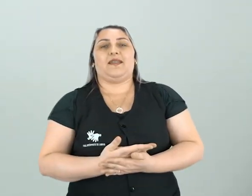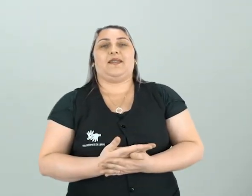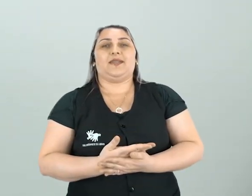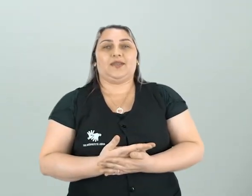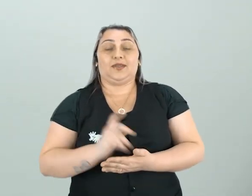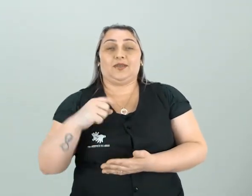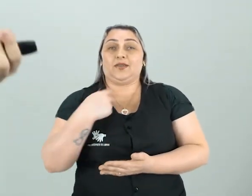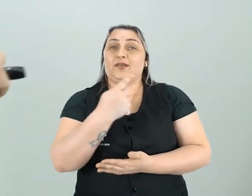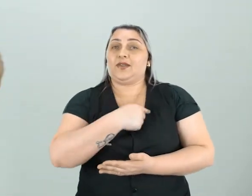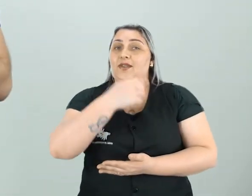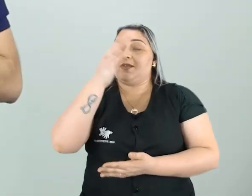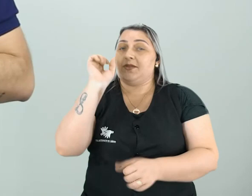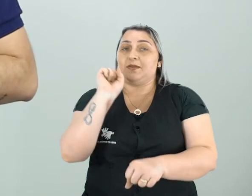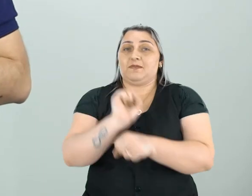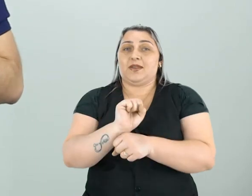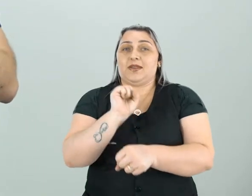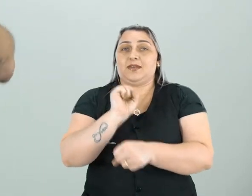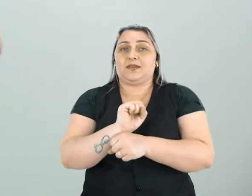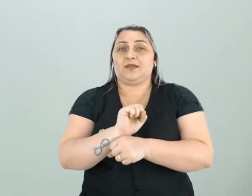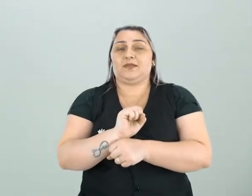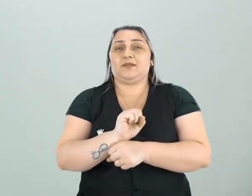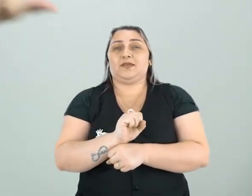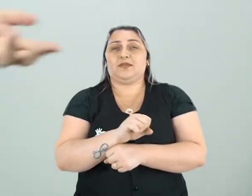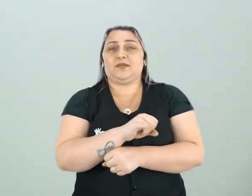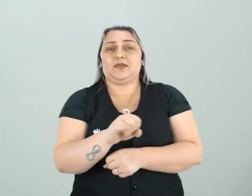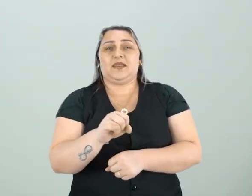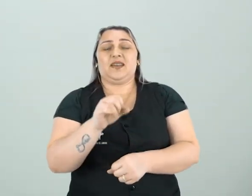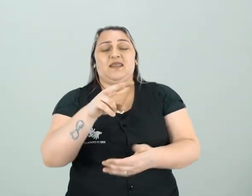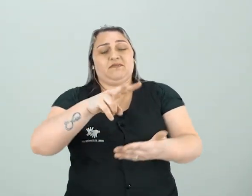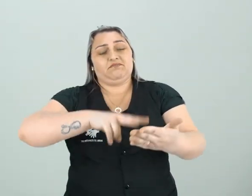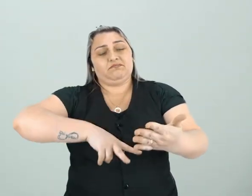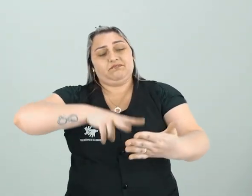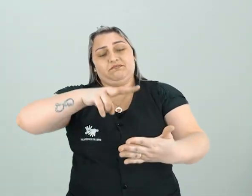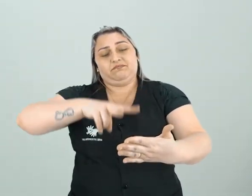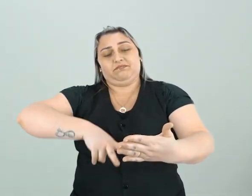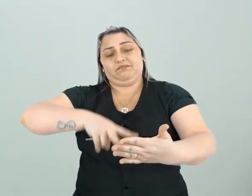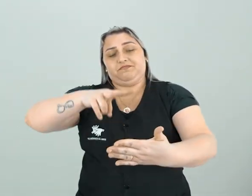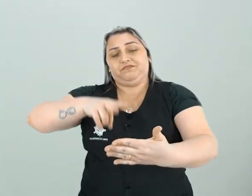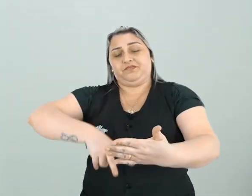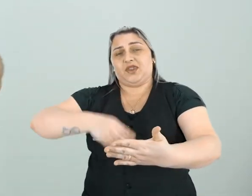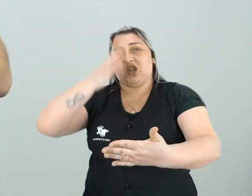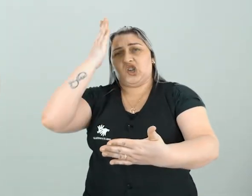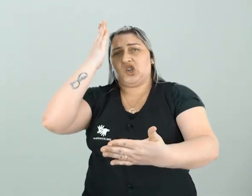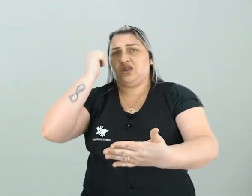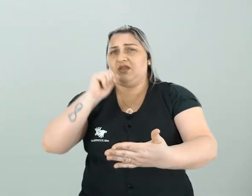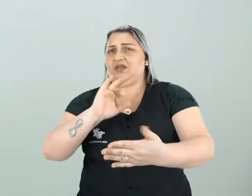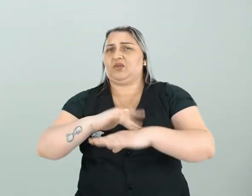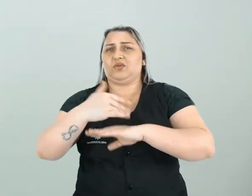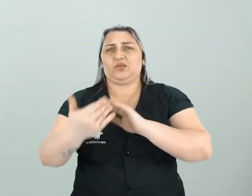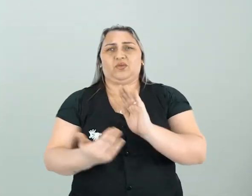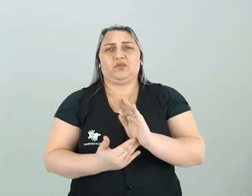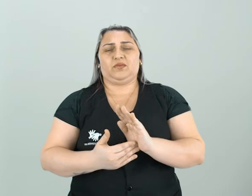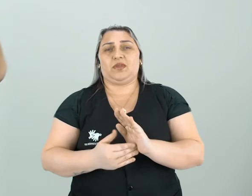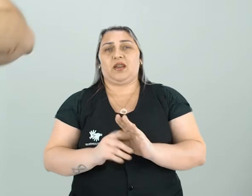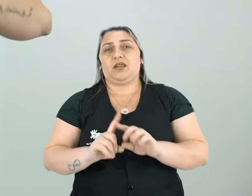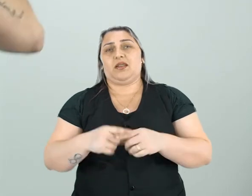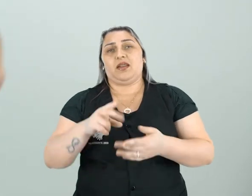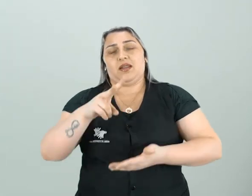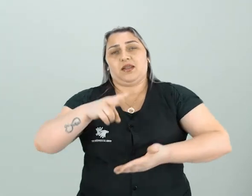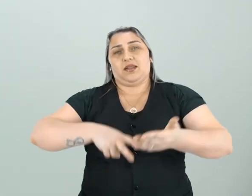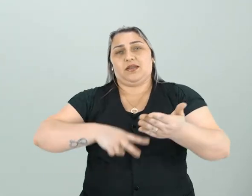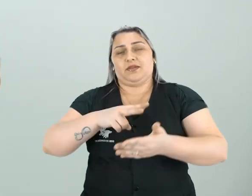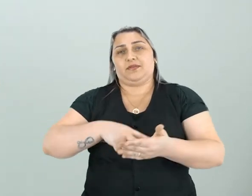algo que nós não esperamos. Porque já pensou, você vai ler uma história e você já vai saber de tudo? A não ser que você esteja